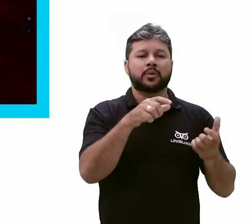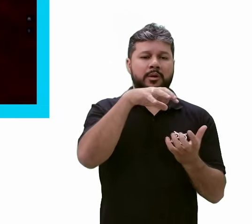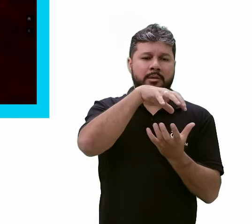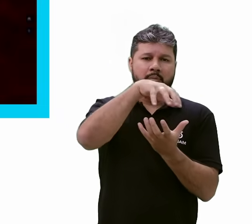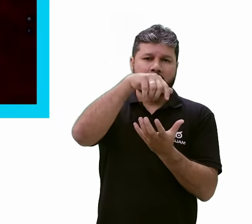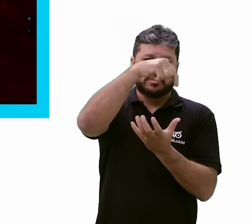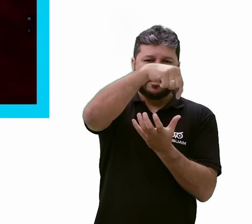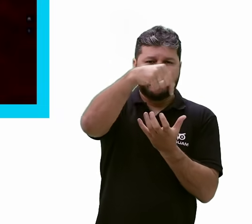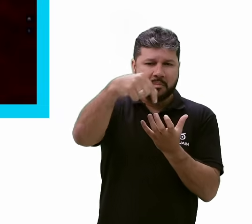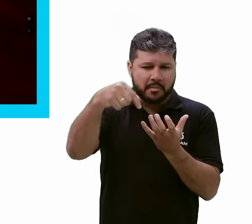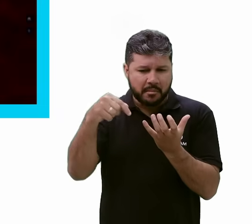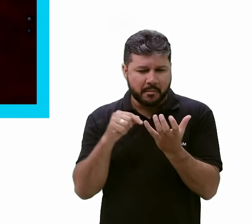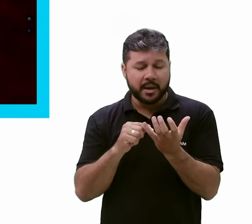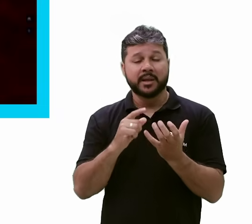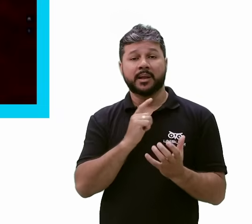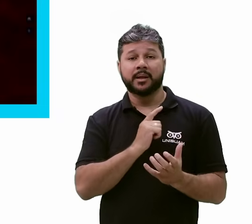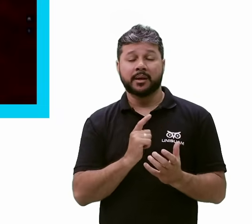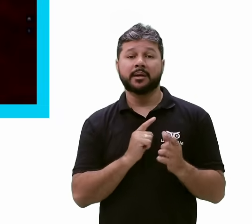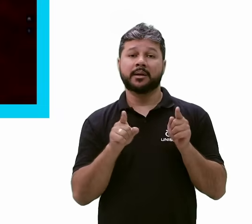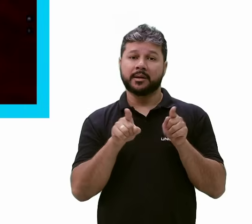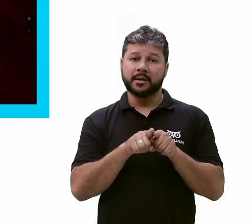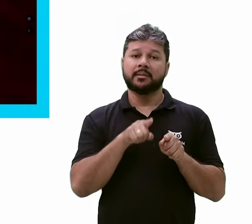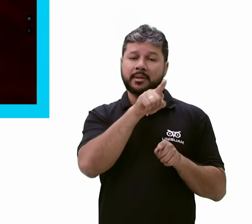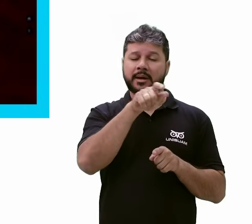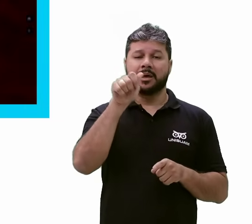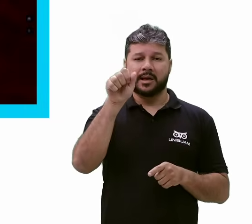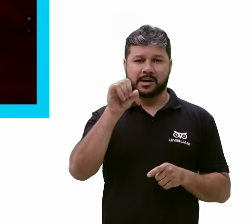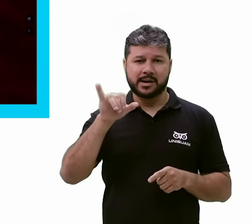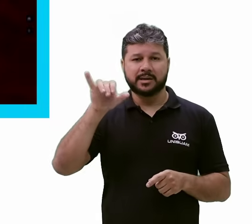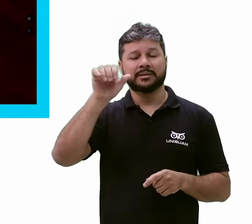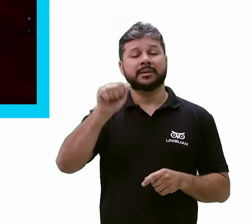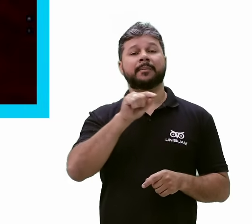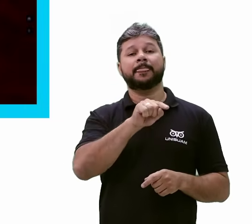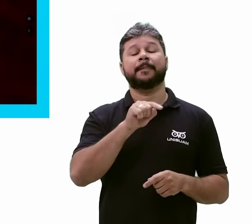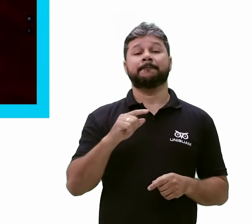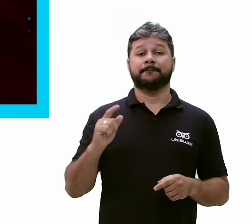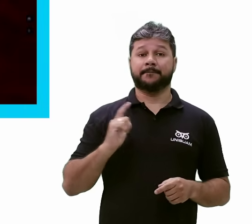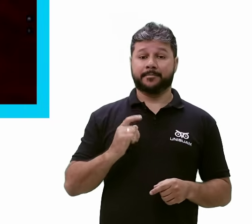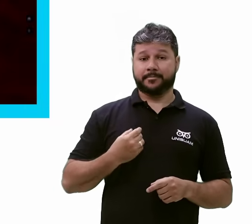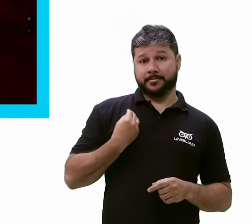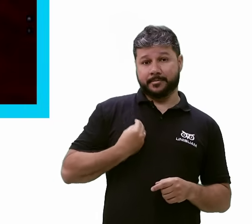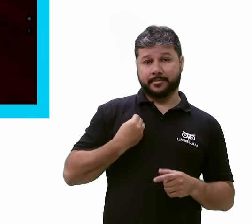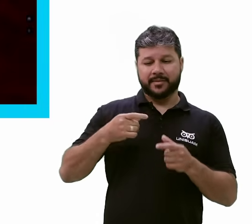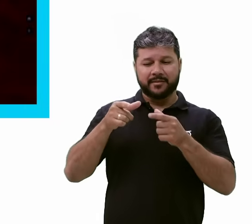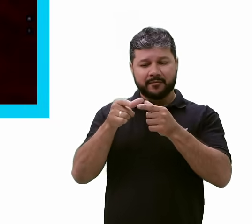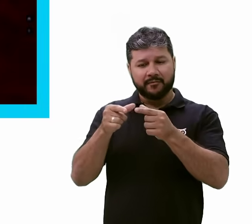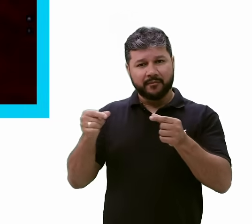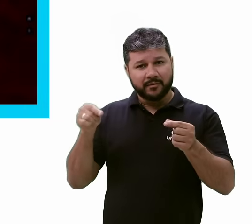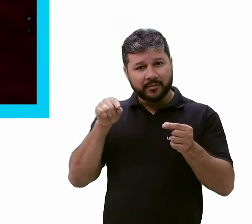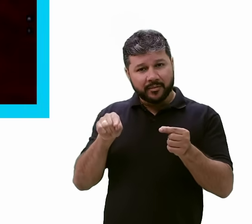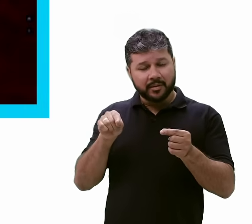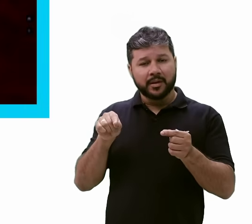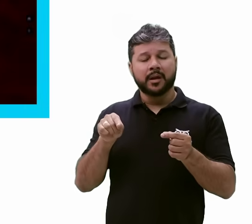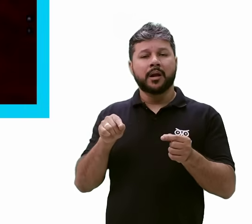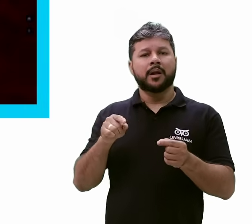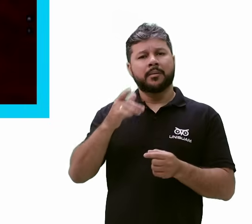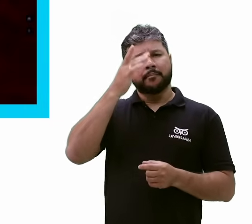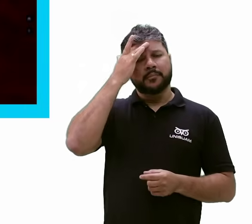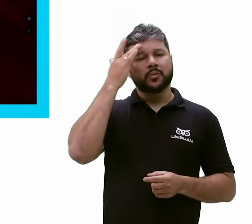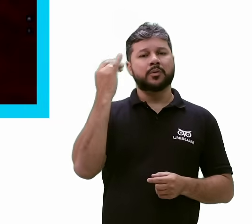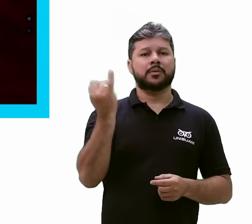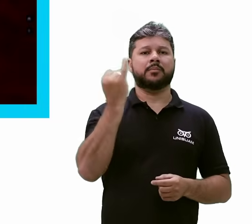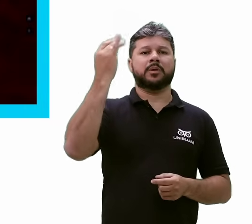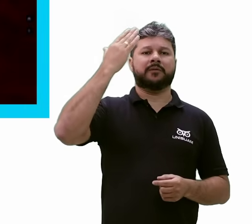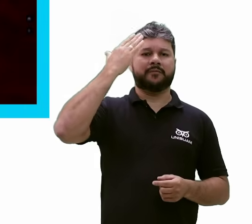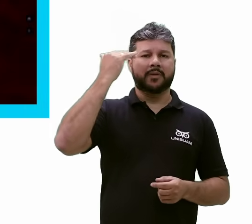planeta, né? E até mesmo lá na Ásia, da presença dessa planta com pessoas